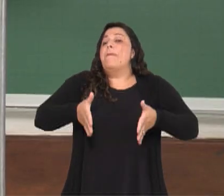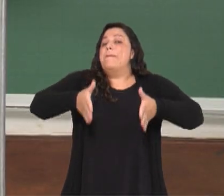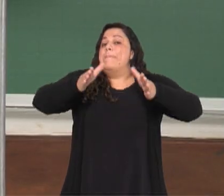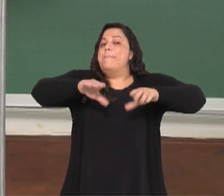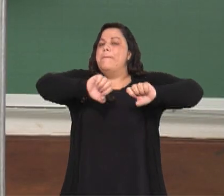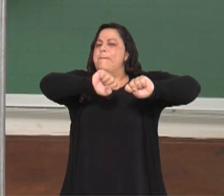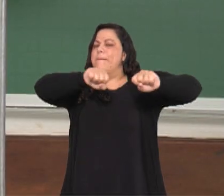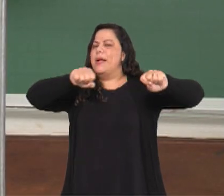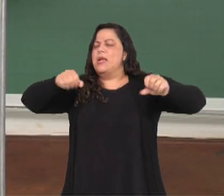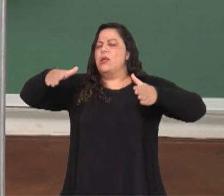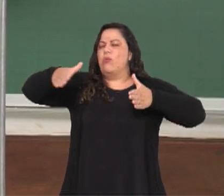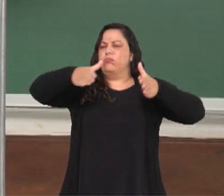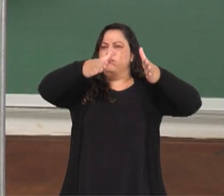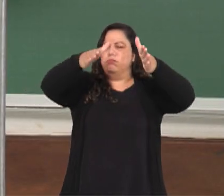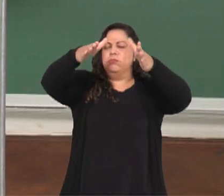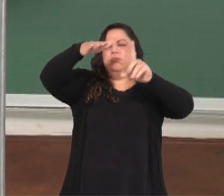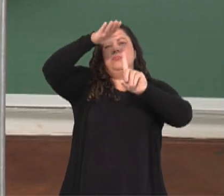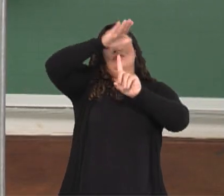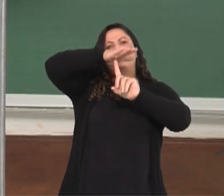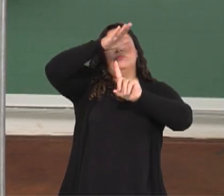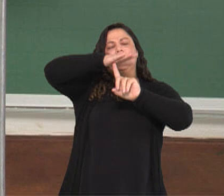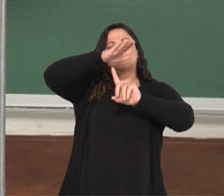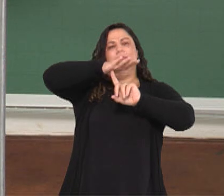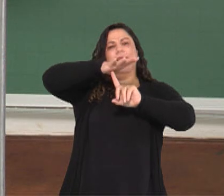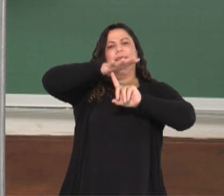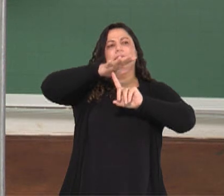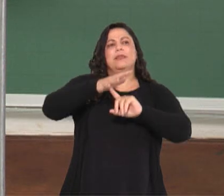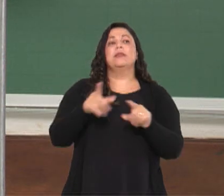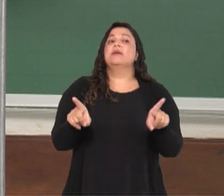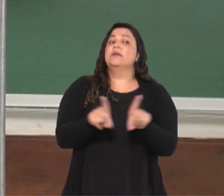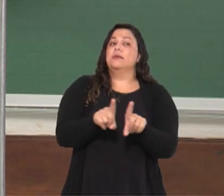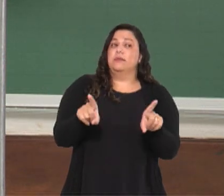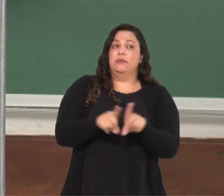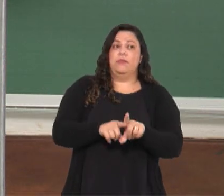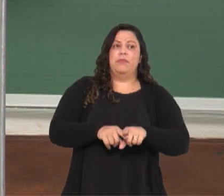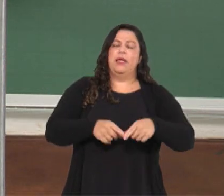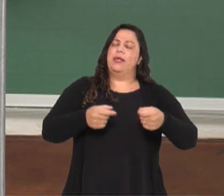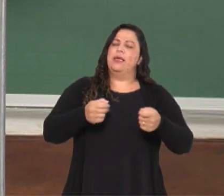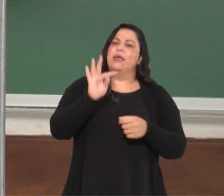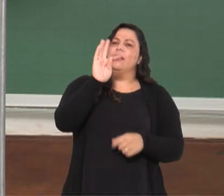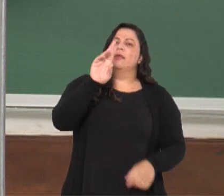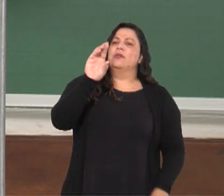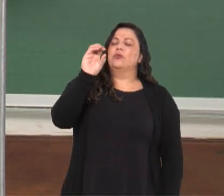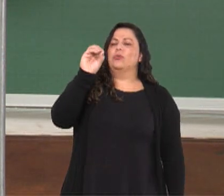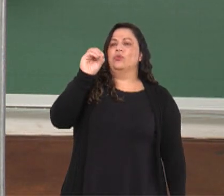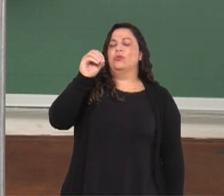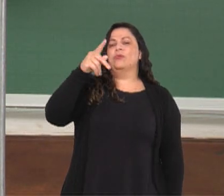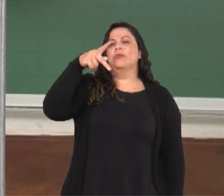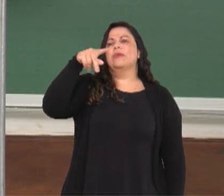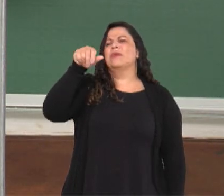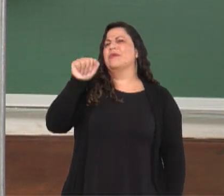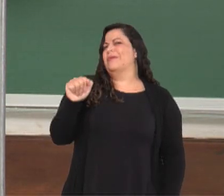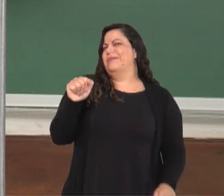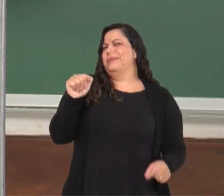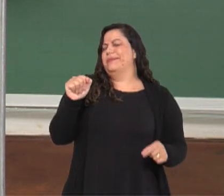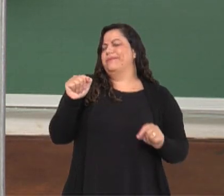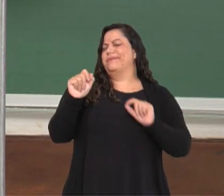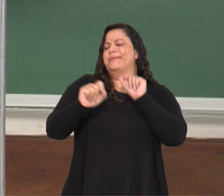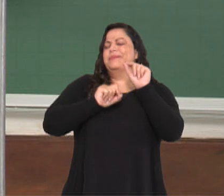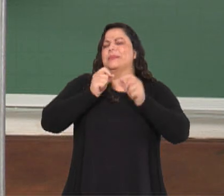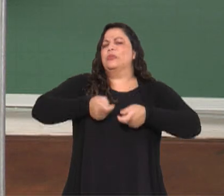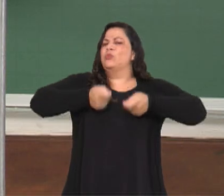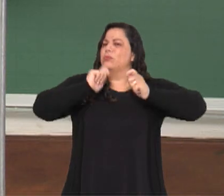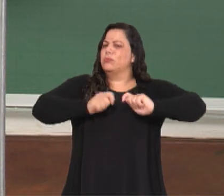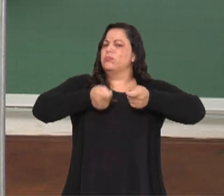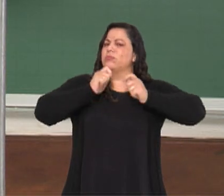percorrendo todo o Paraná. E posteriormente, o caminho das tropas, né, que é o caminho de Viamão, que era percorrido pelos tropeiros